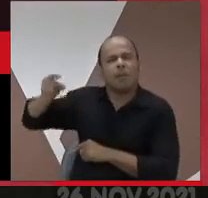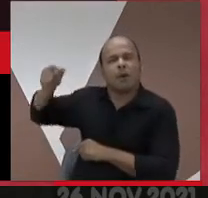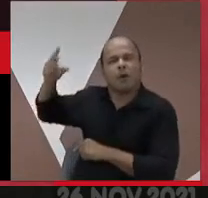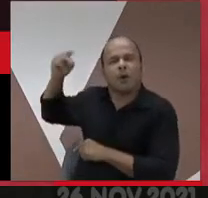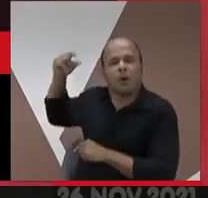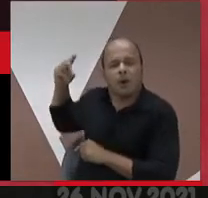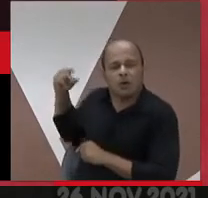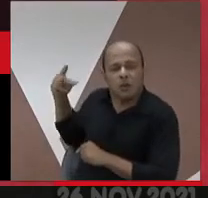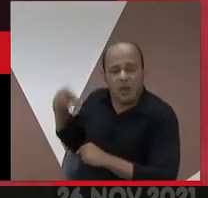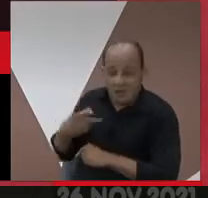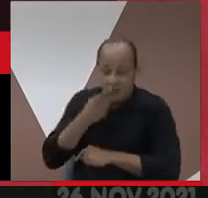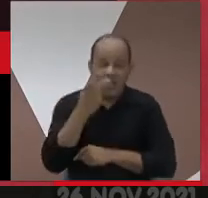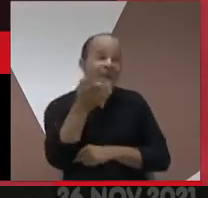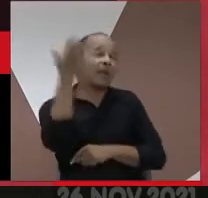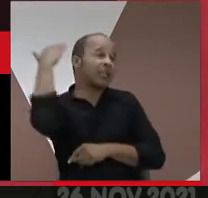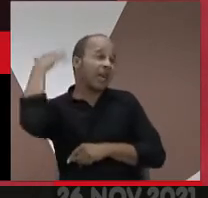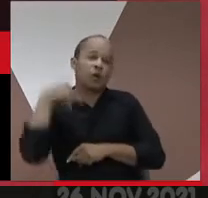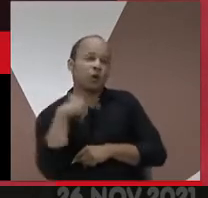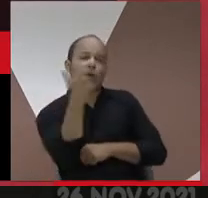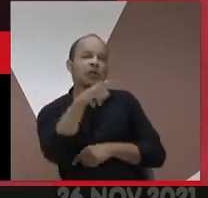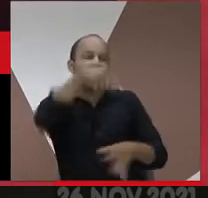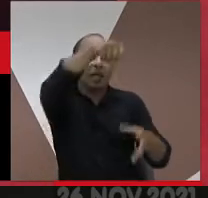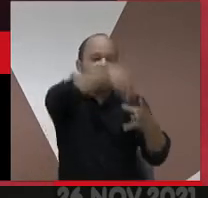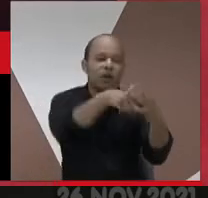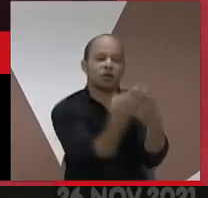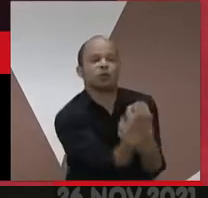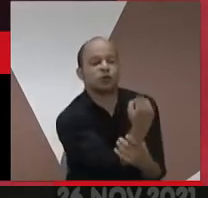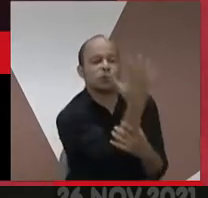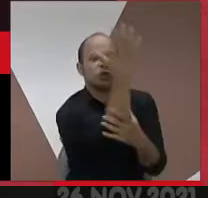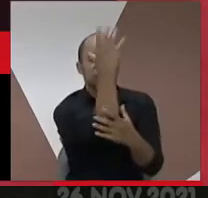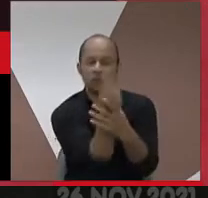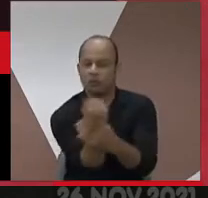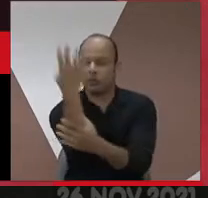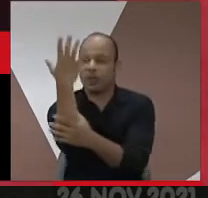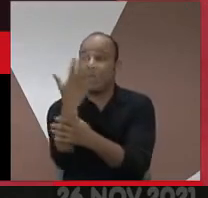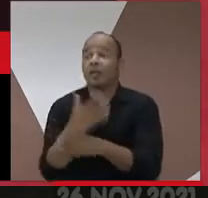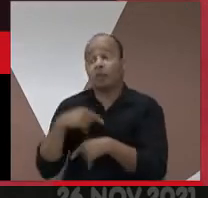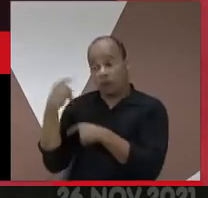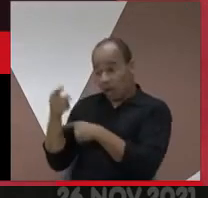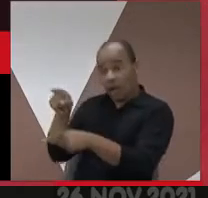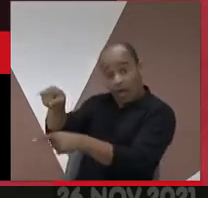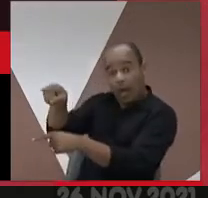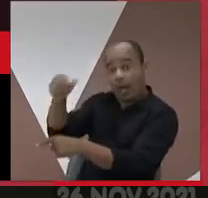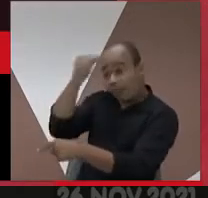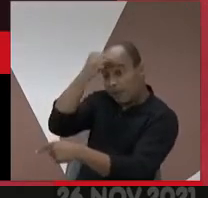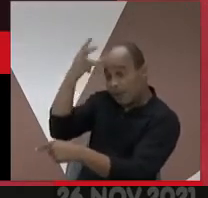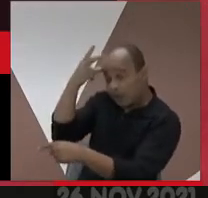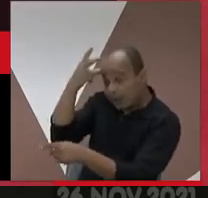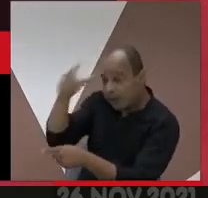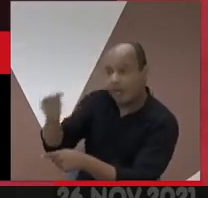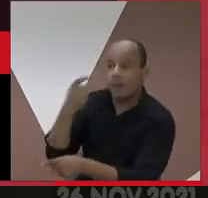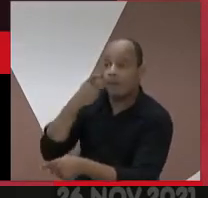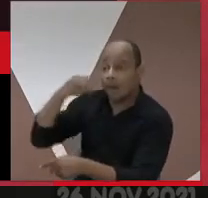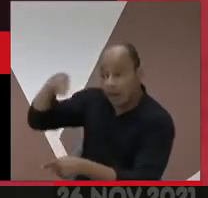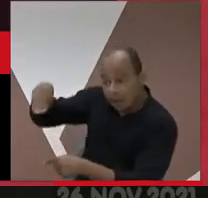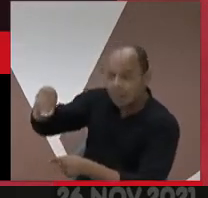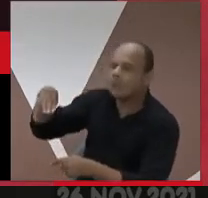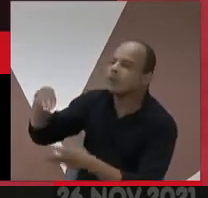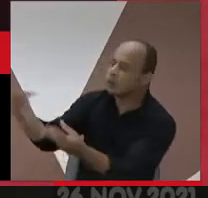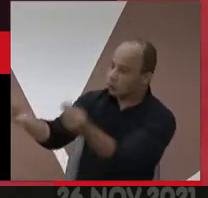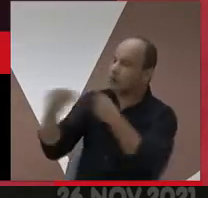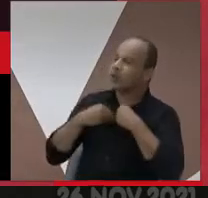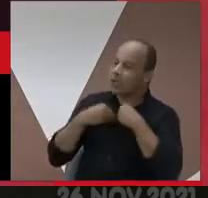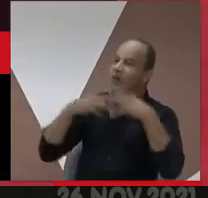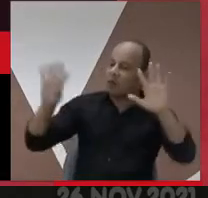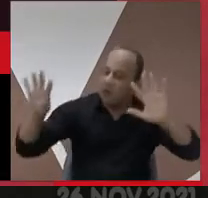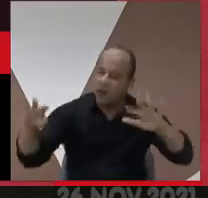não tem produtor. E a esta mulher, a Marília Campos, que tem nos dado a visibilidade ali,